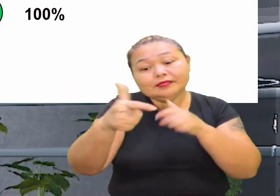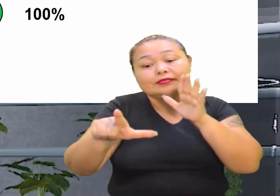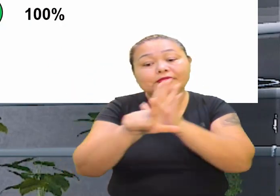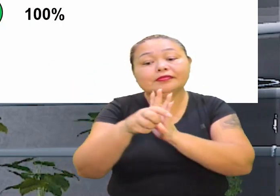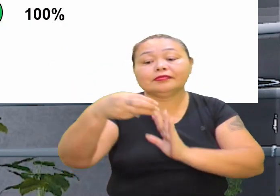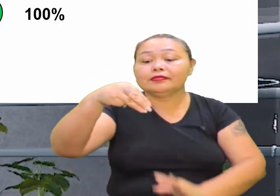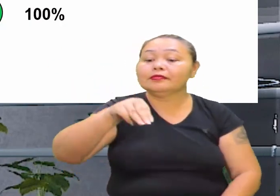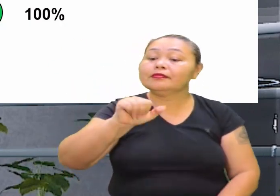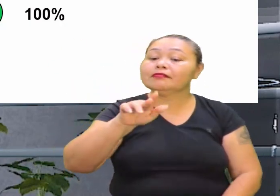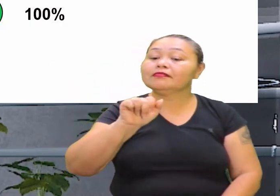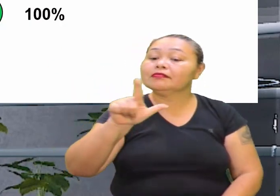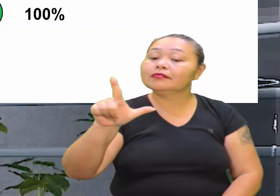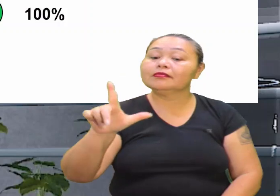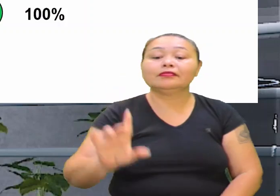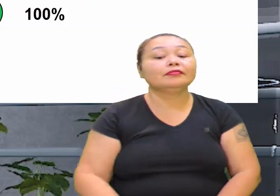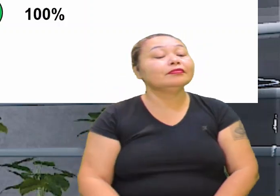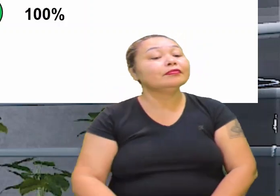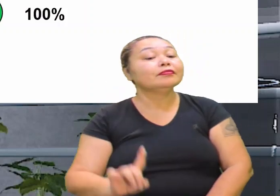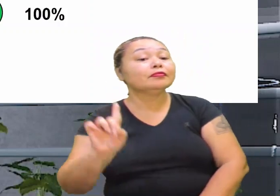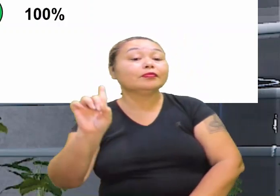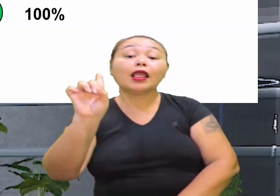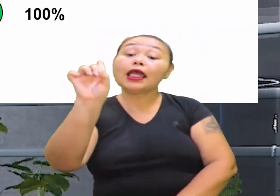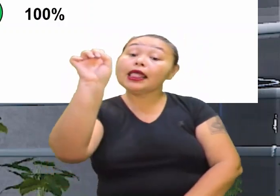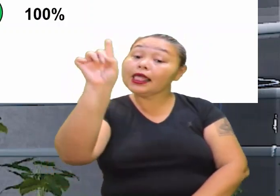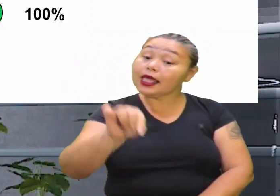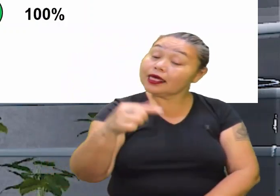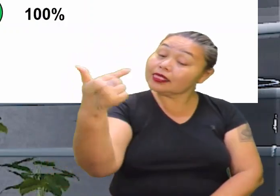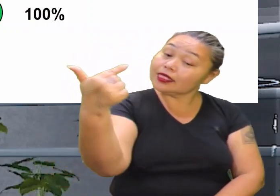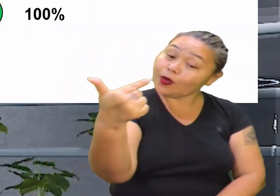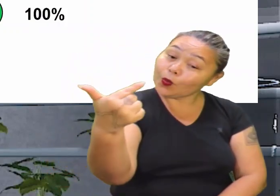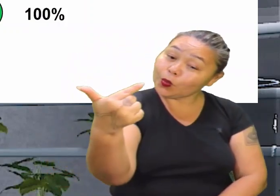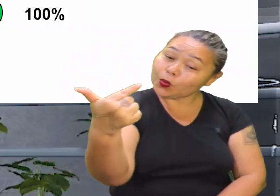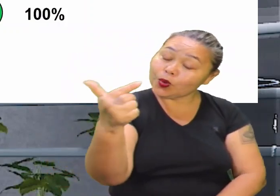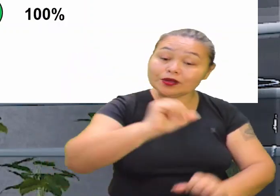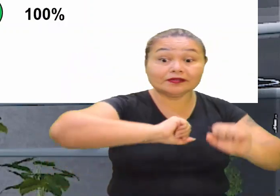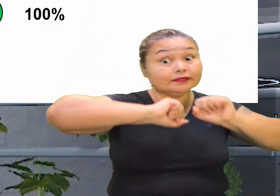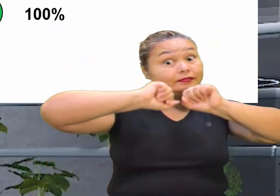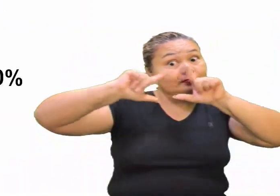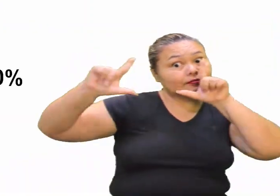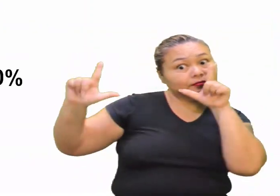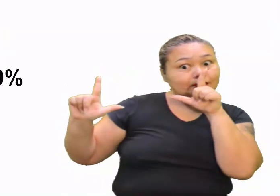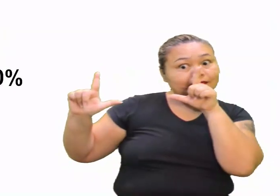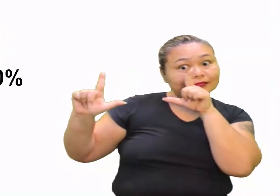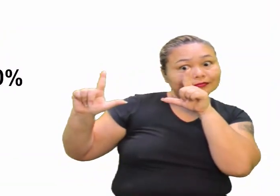Mendel. E professor, e a segunda? Aumenta a tela, meu diretor.